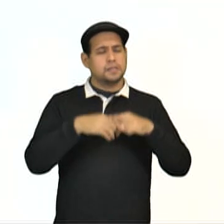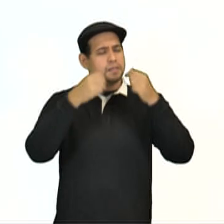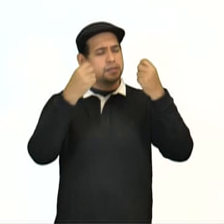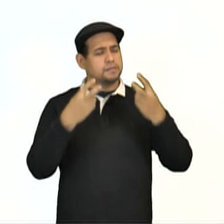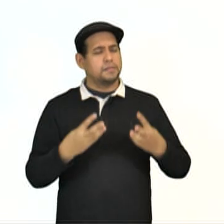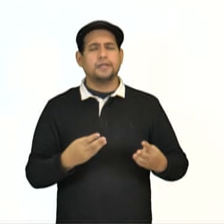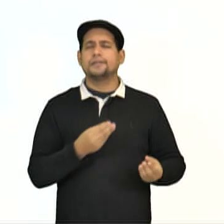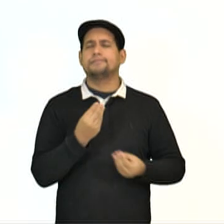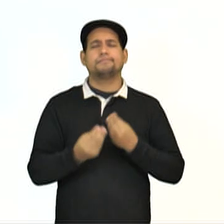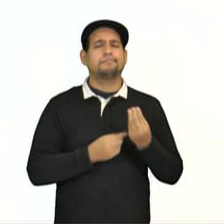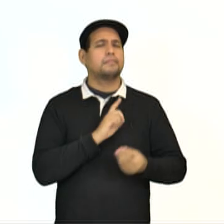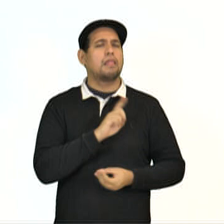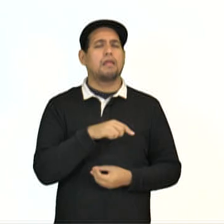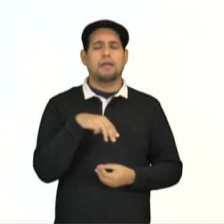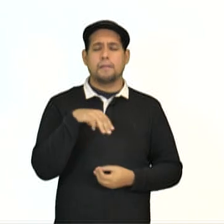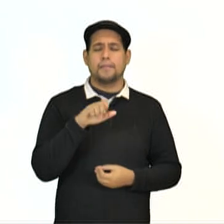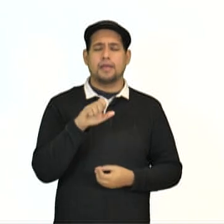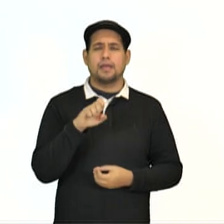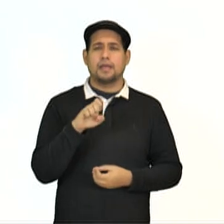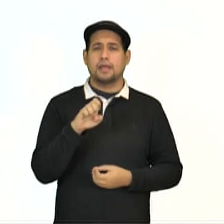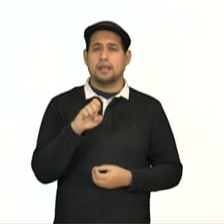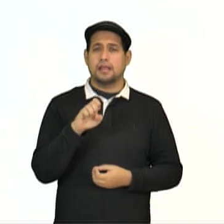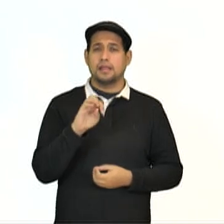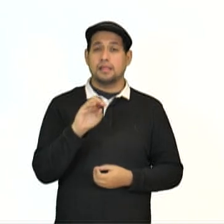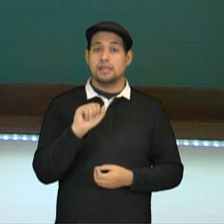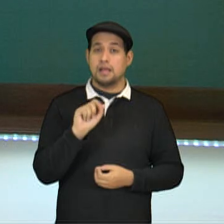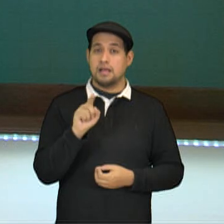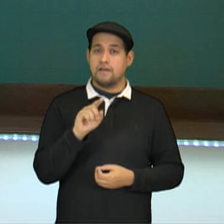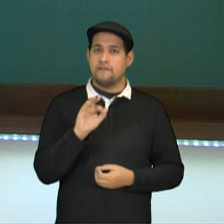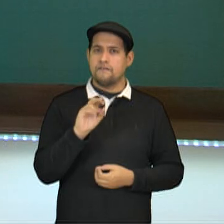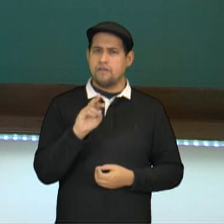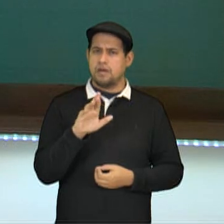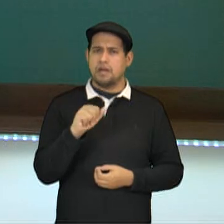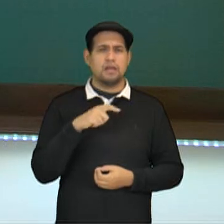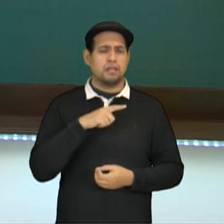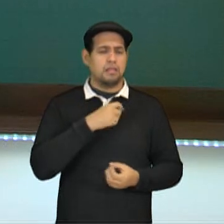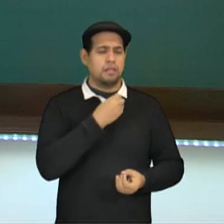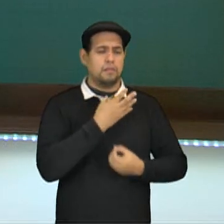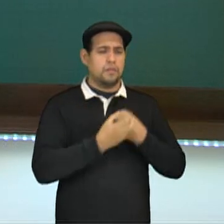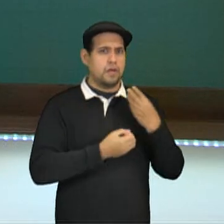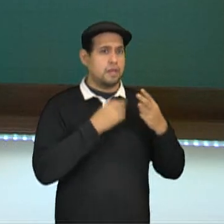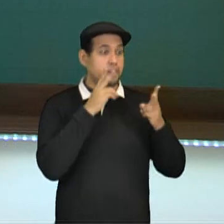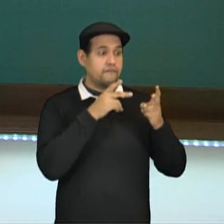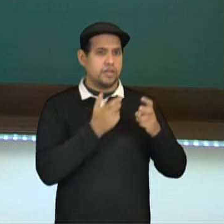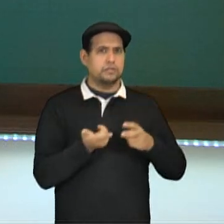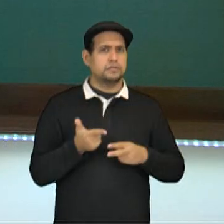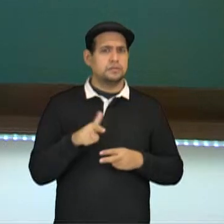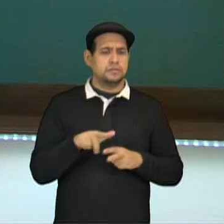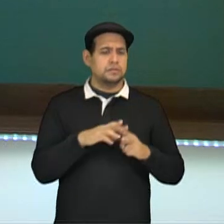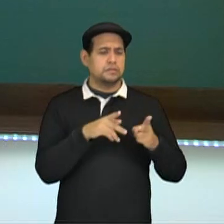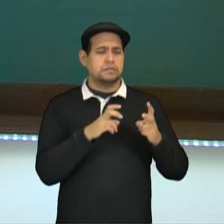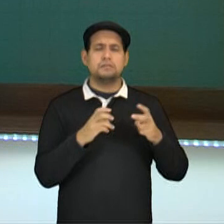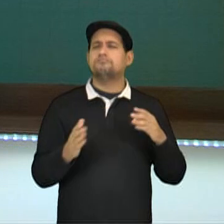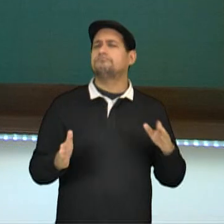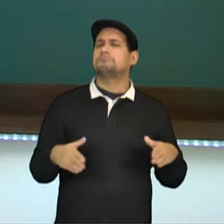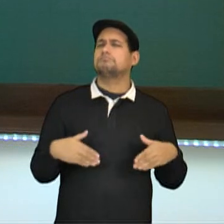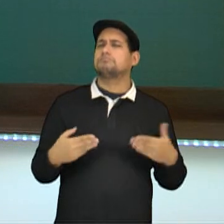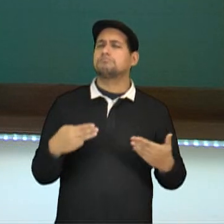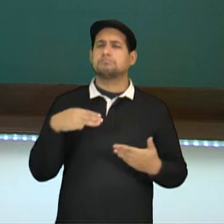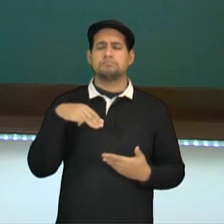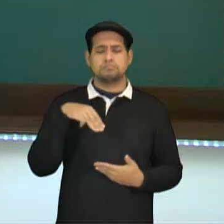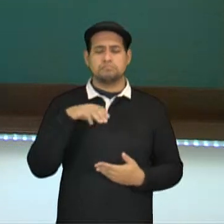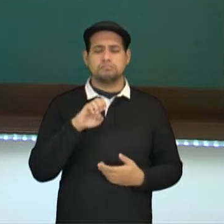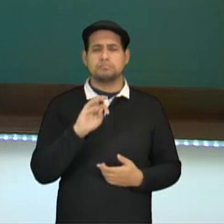as metáforas existentes no poema. Então, observa lá o poema novamente e veja quais são as